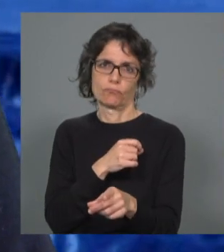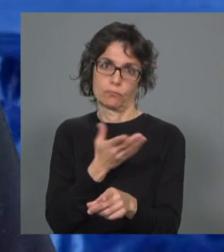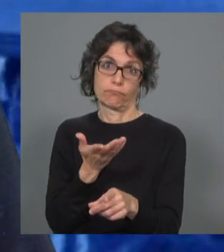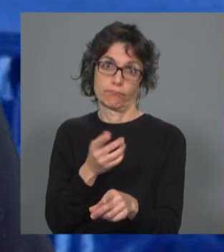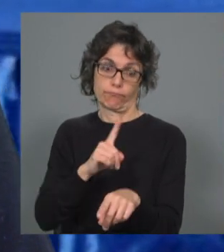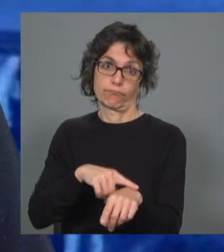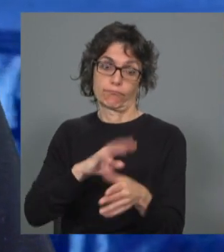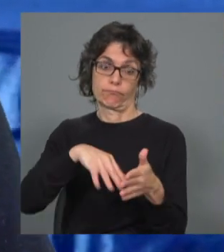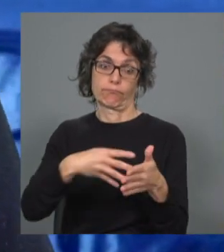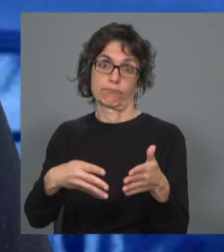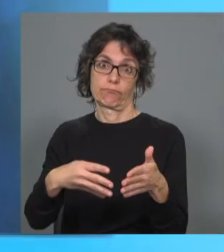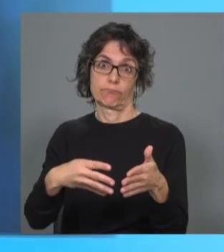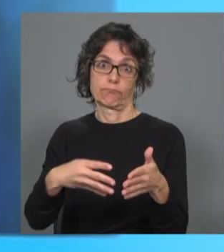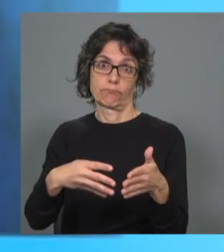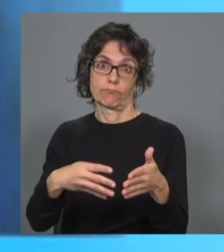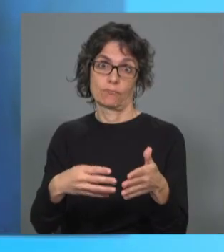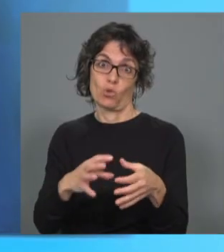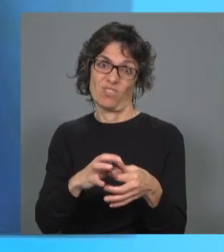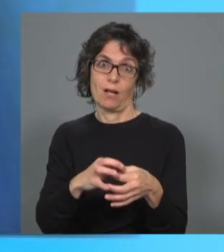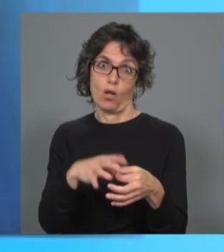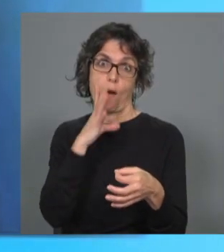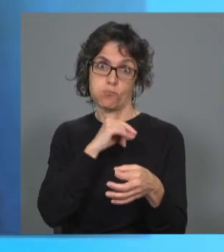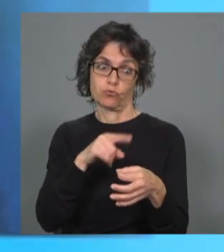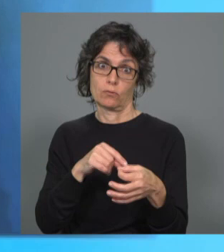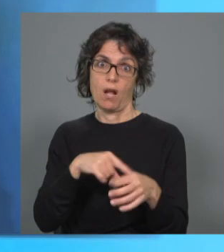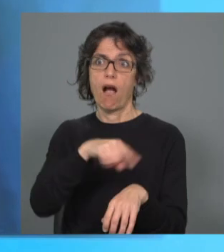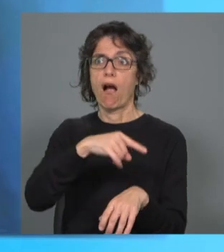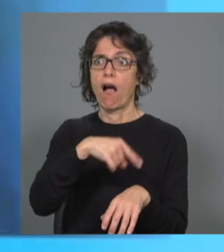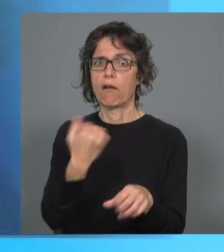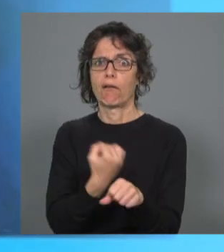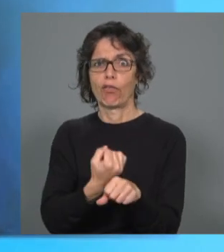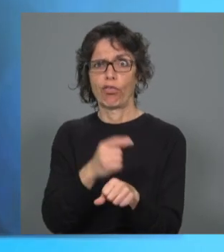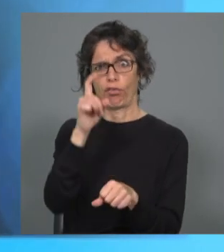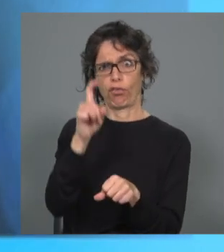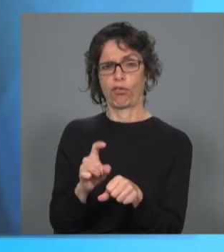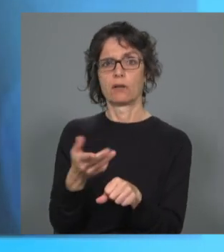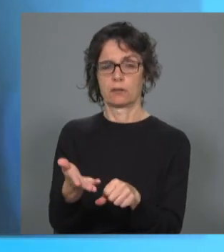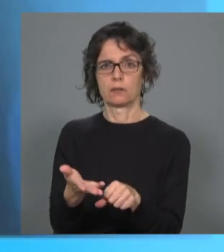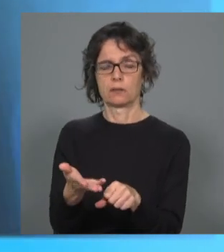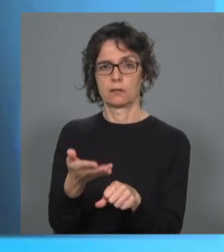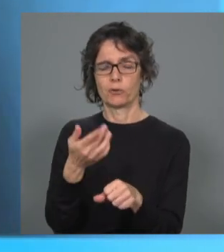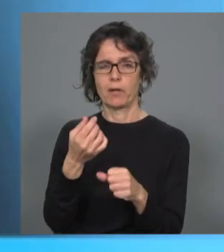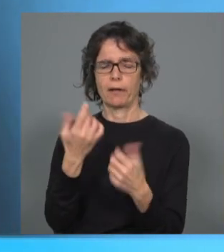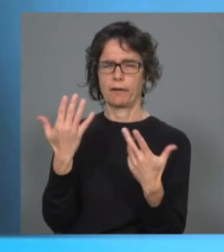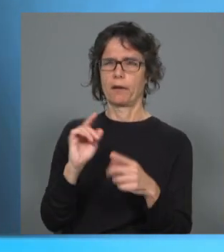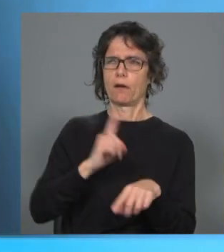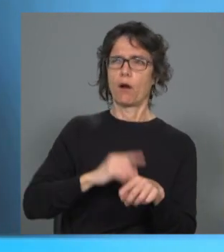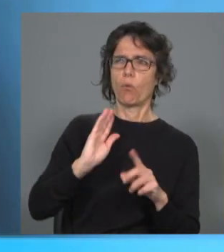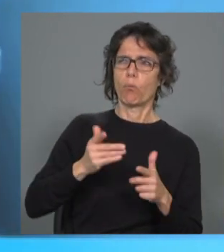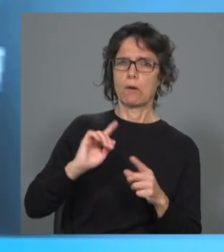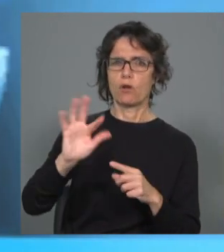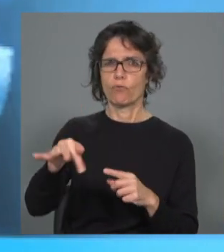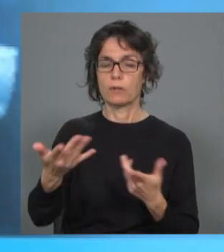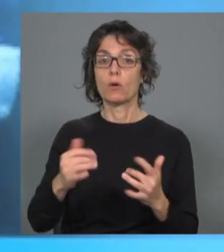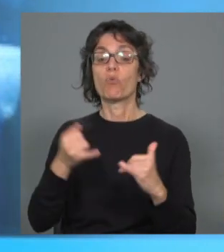havia horários, não é? A partir daí perdeu-se um bocadinho a noção de quando é que começava o horário laboral e quando é que ele terminava. O digital